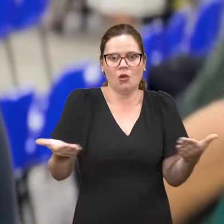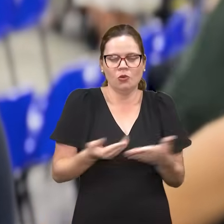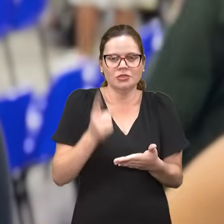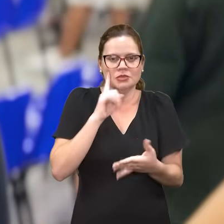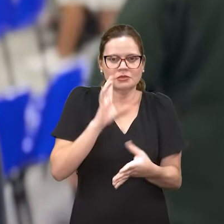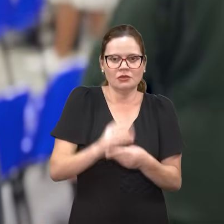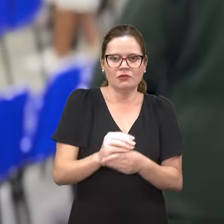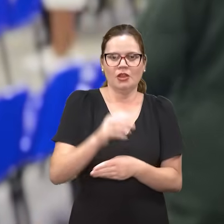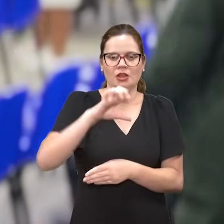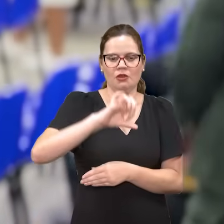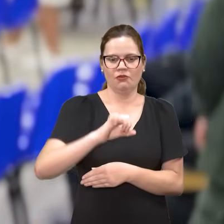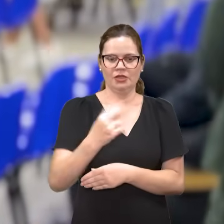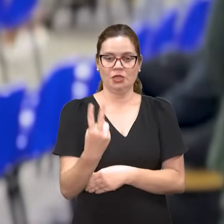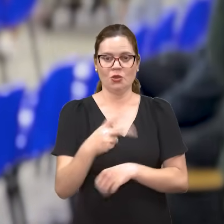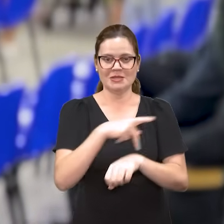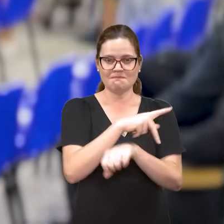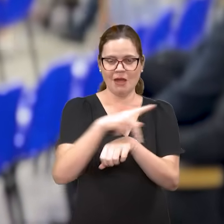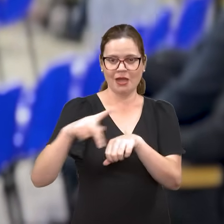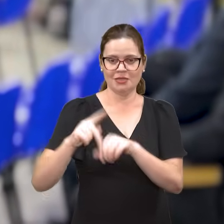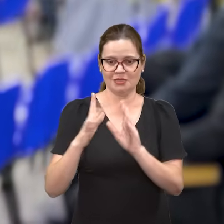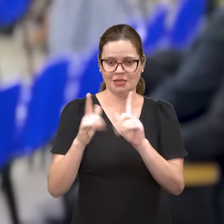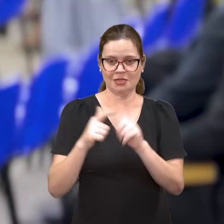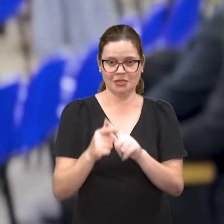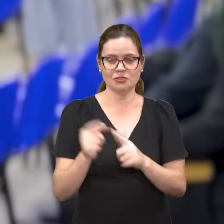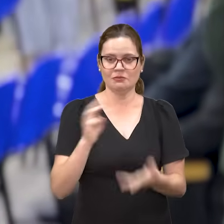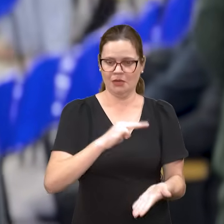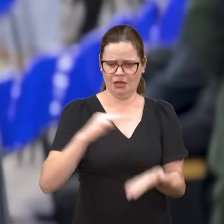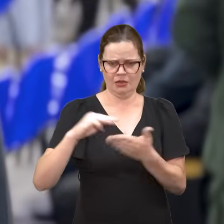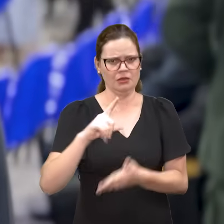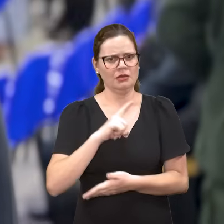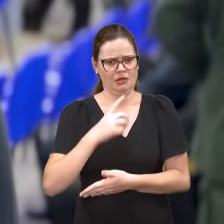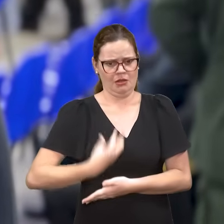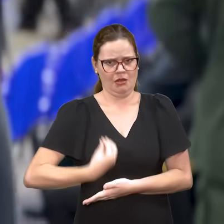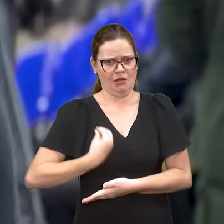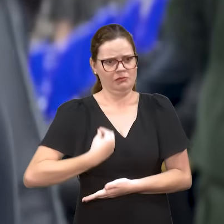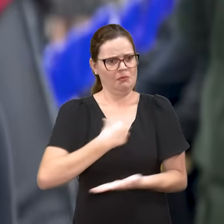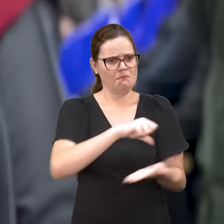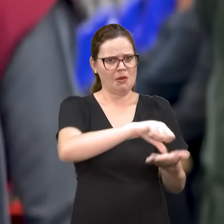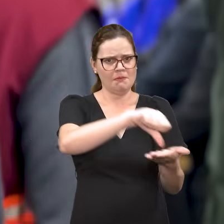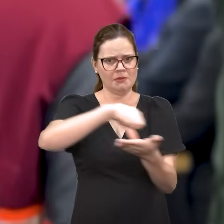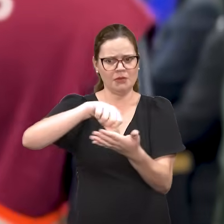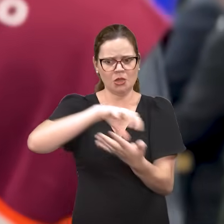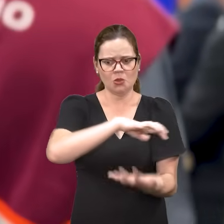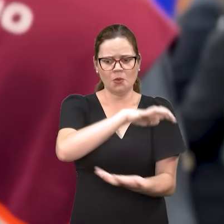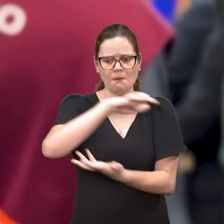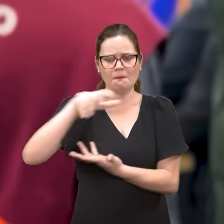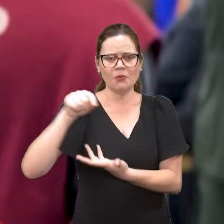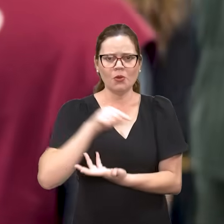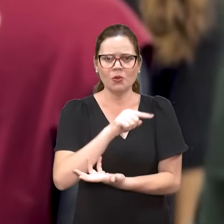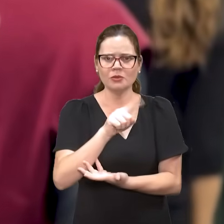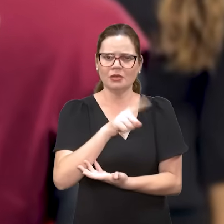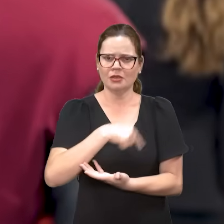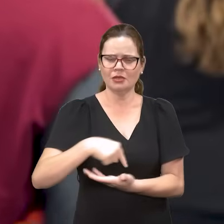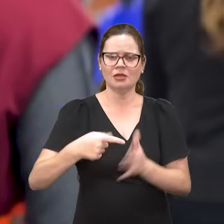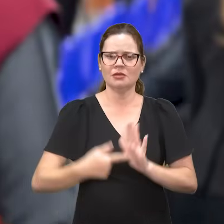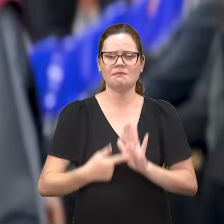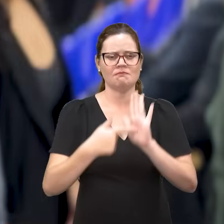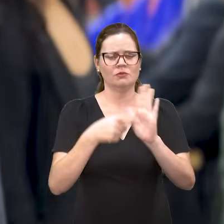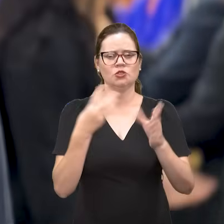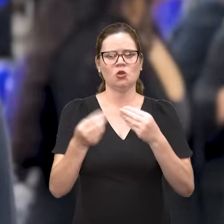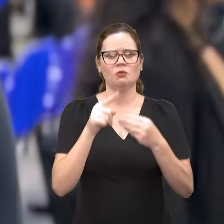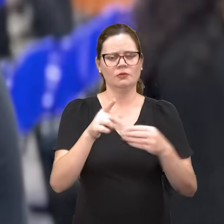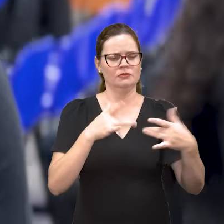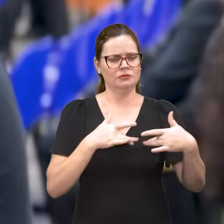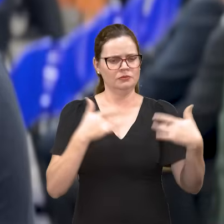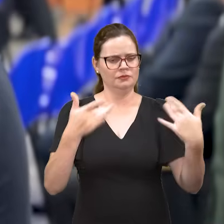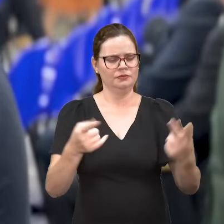92 países que a Igreja Maranata está presente. E ele deixa como você ser solidário, como